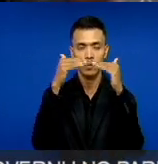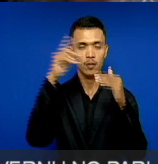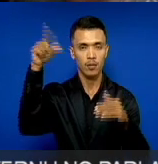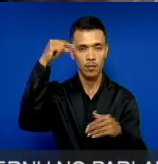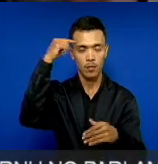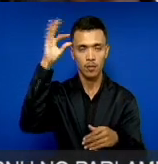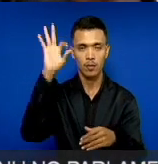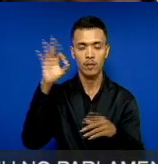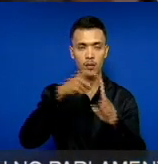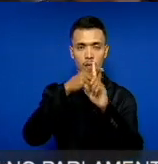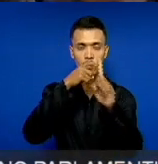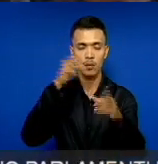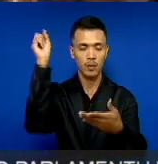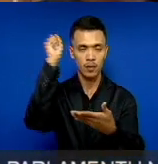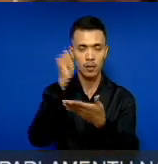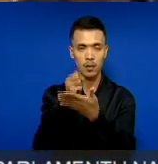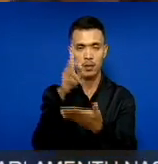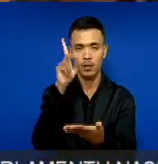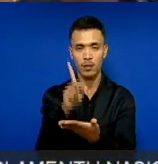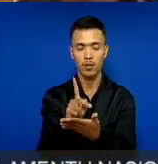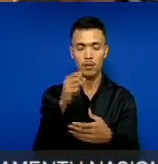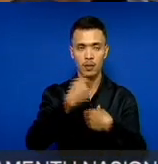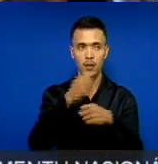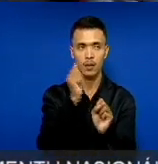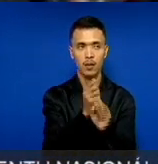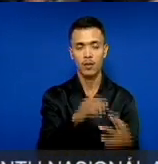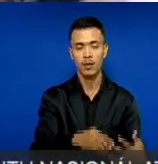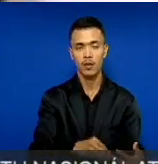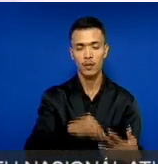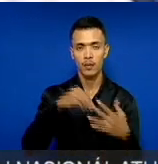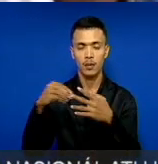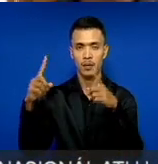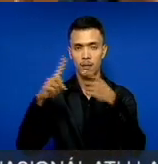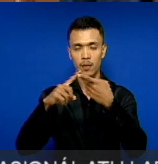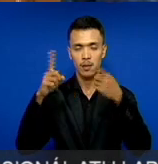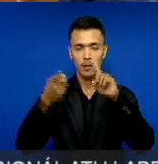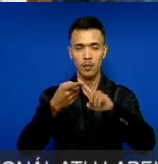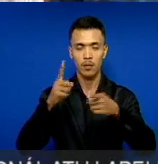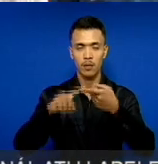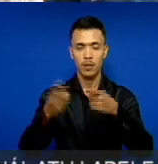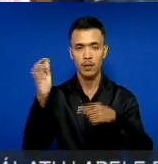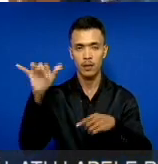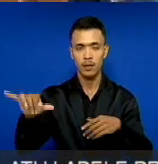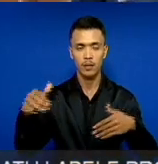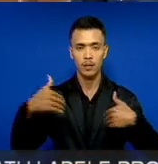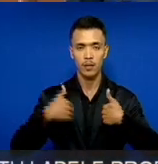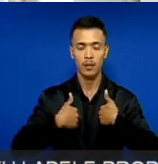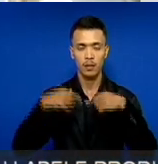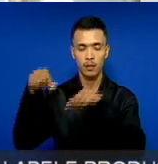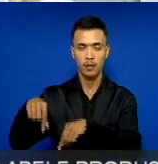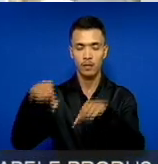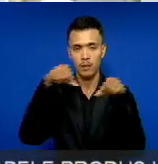e a Secretaria de Estado de Comunicação Social, halo especial para e tem uma alinsira e a